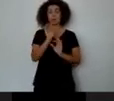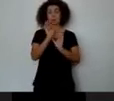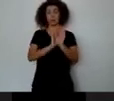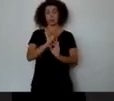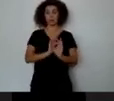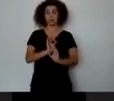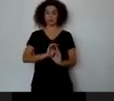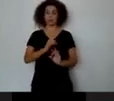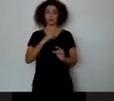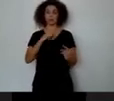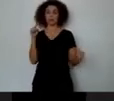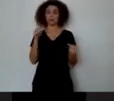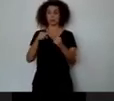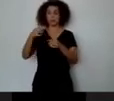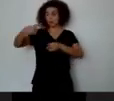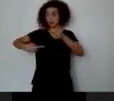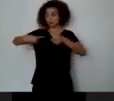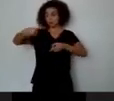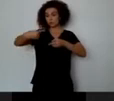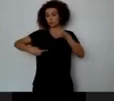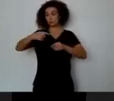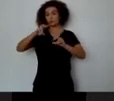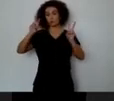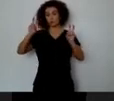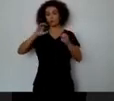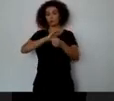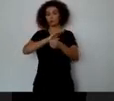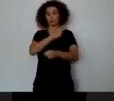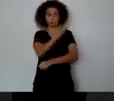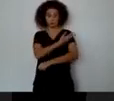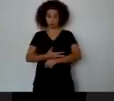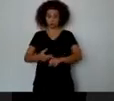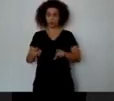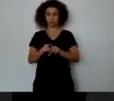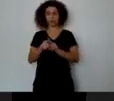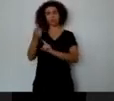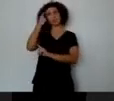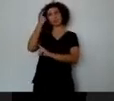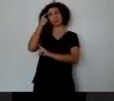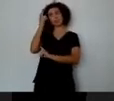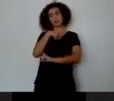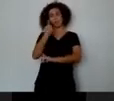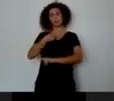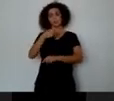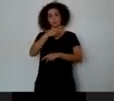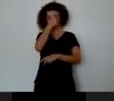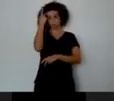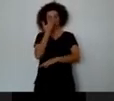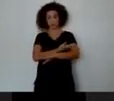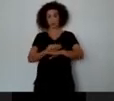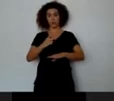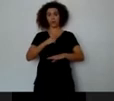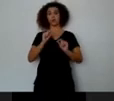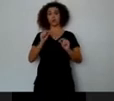de promover discussões sobre questões raciais e levantar reflexões relacionadas aos privilégios de pessoas brancas dentro